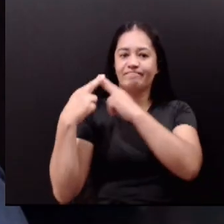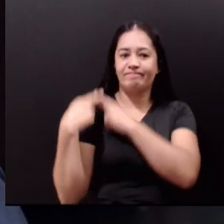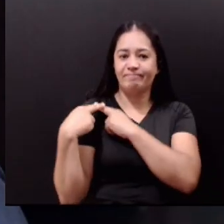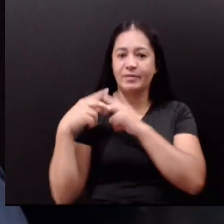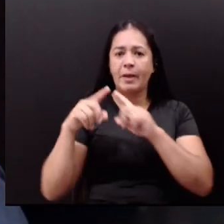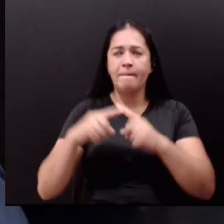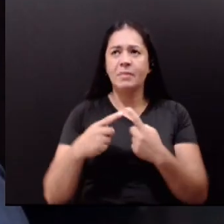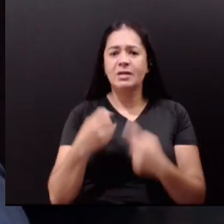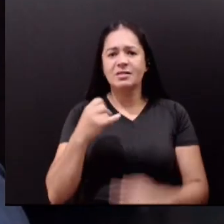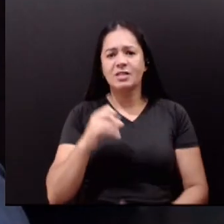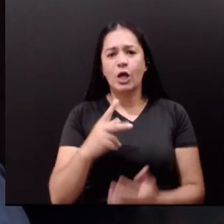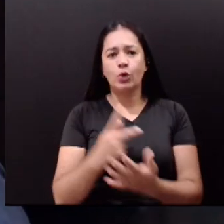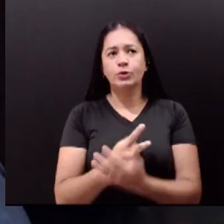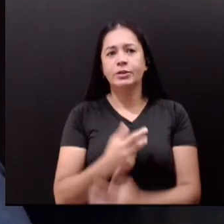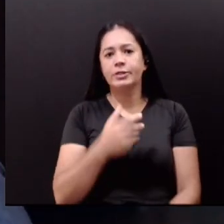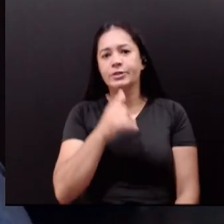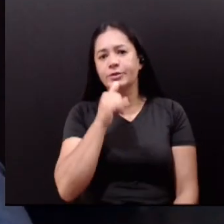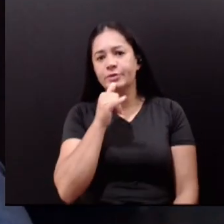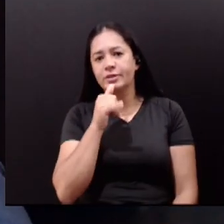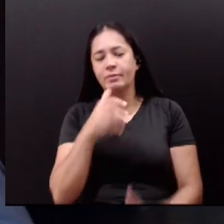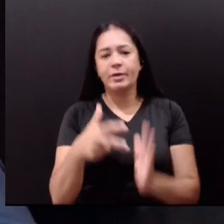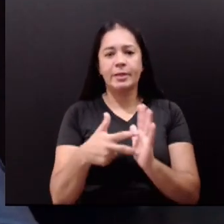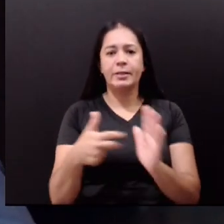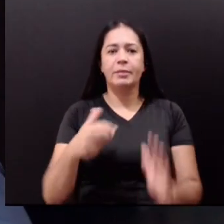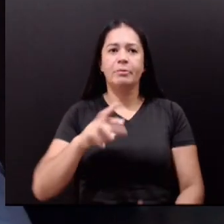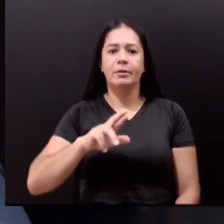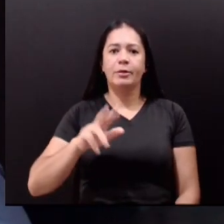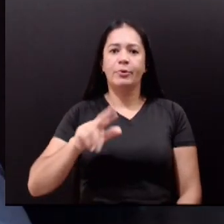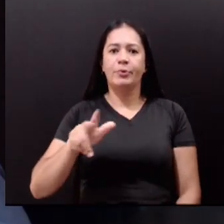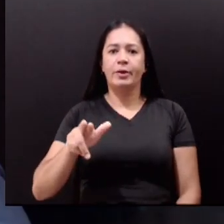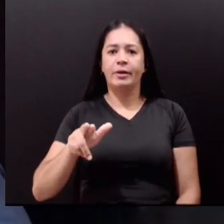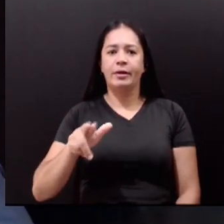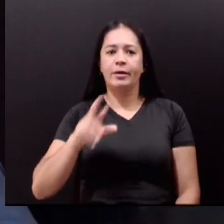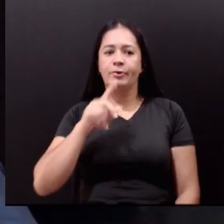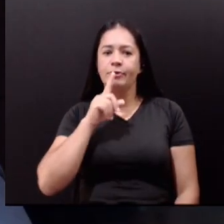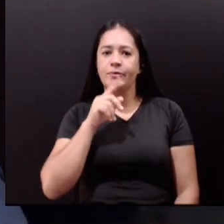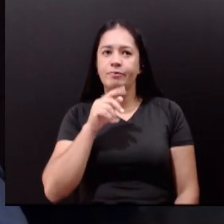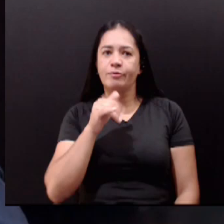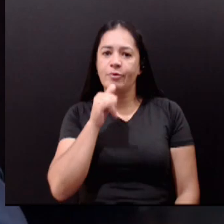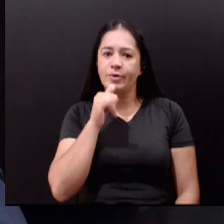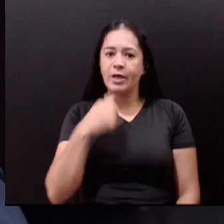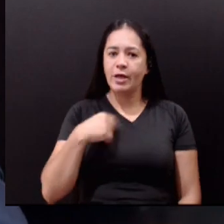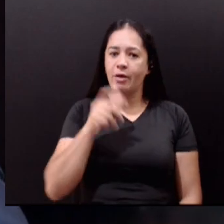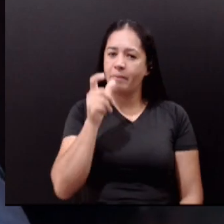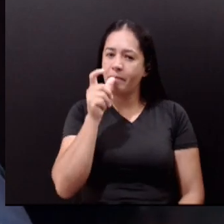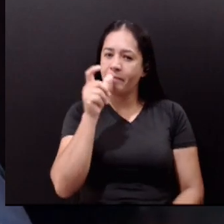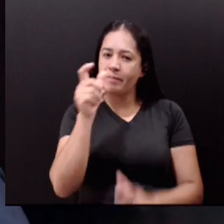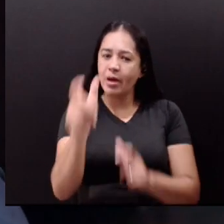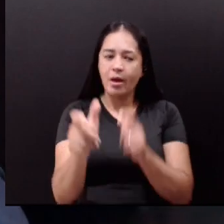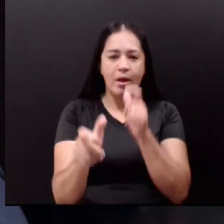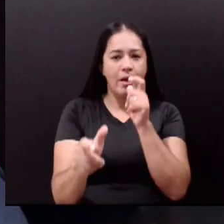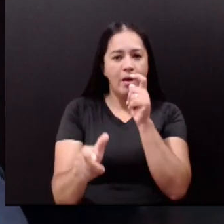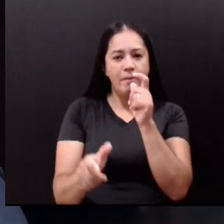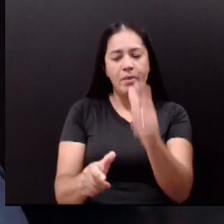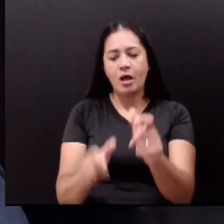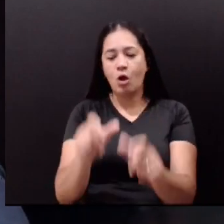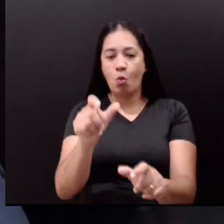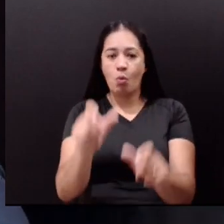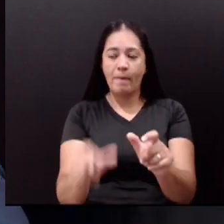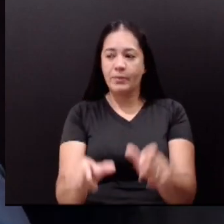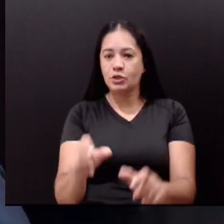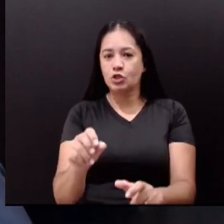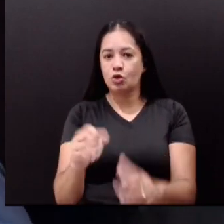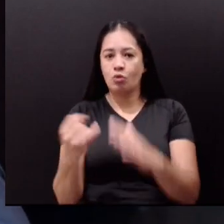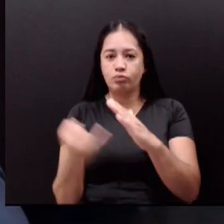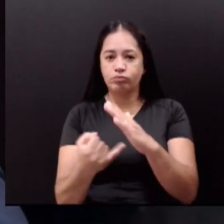Como, por exemplo, eu ofendo uma pessoa ou ofendo uma instituição, eu denigro aquela imagem de uma